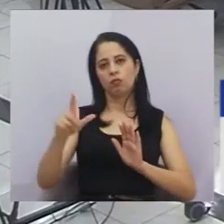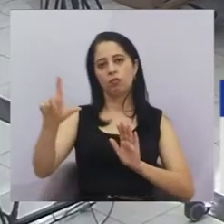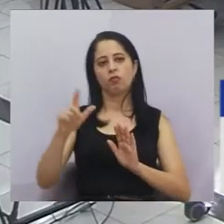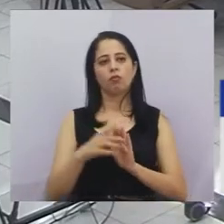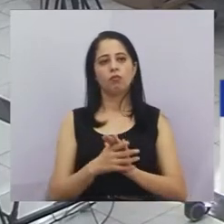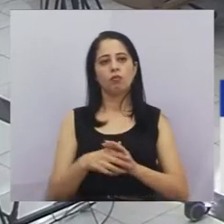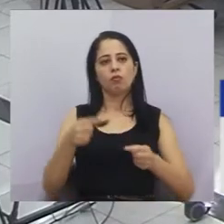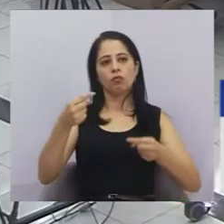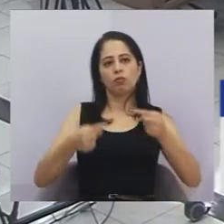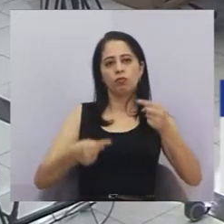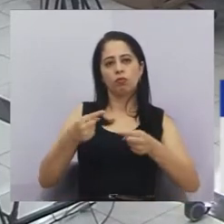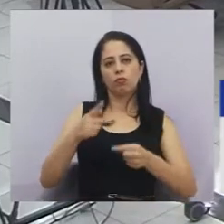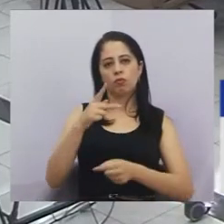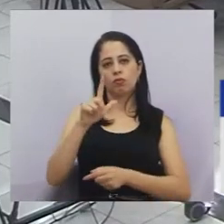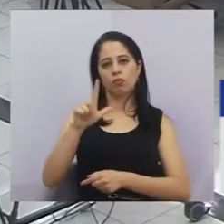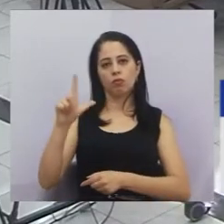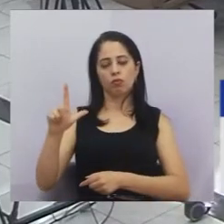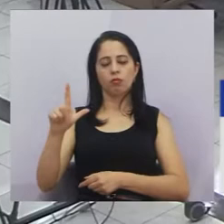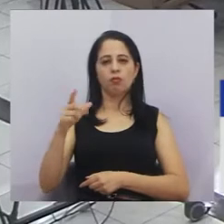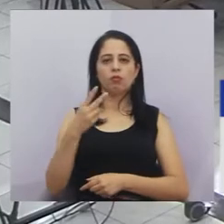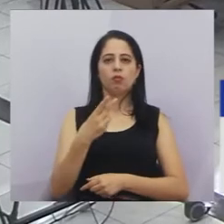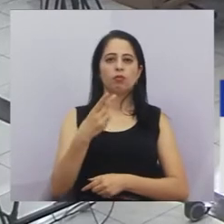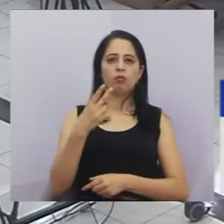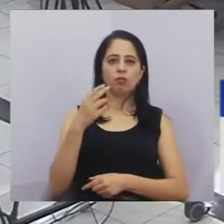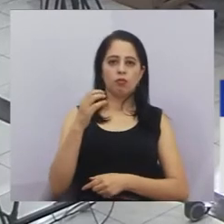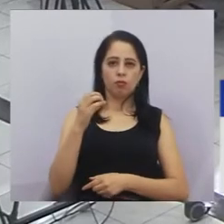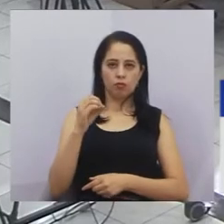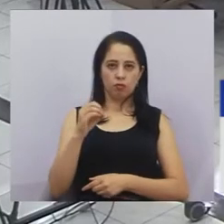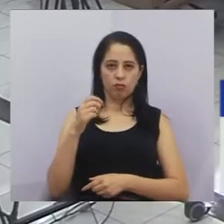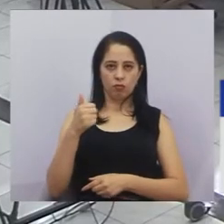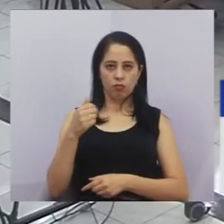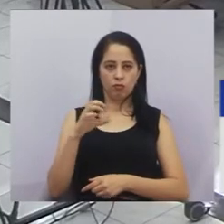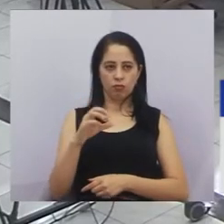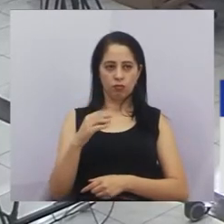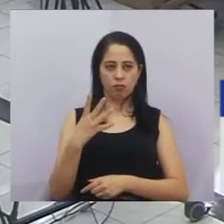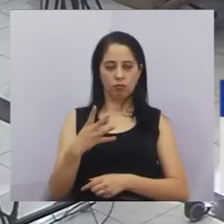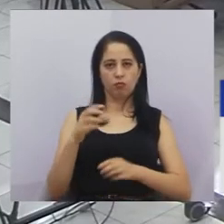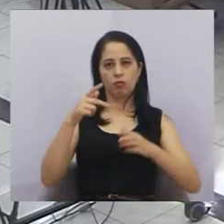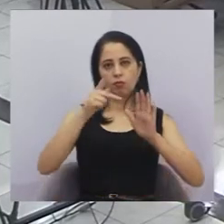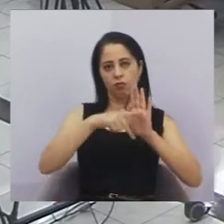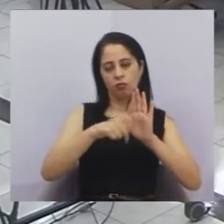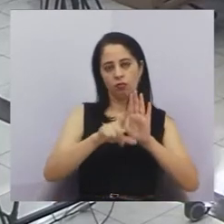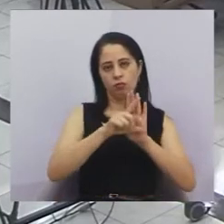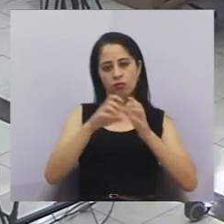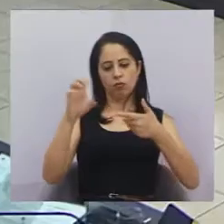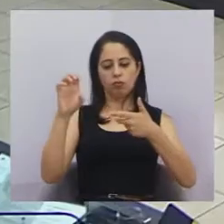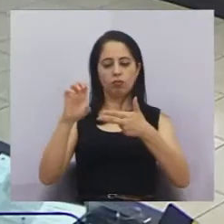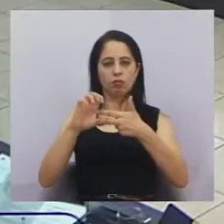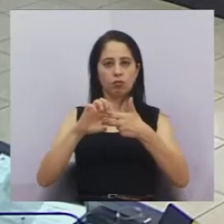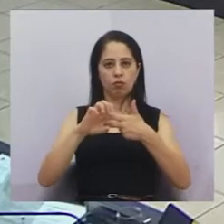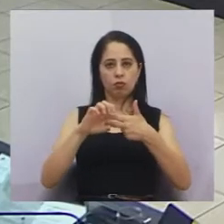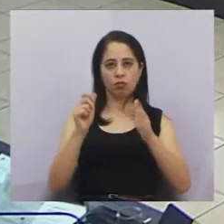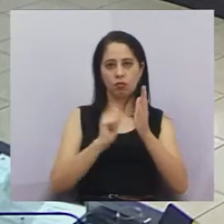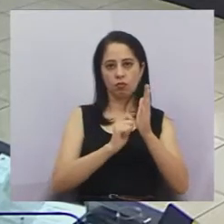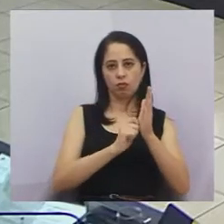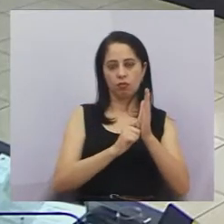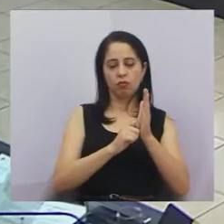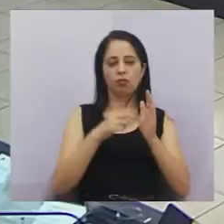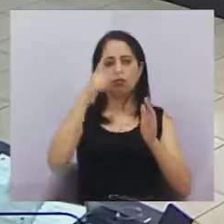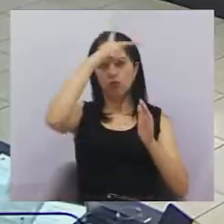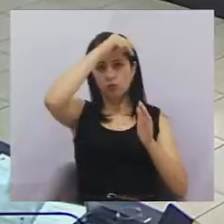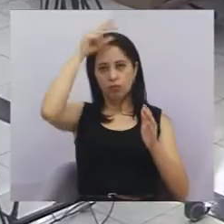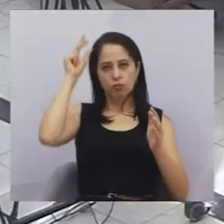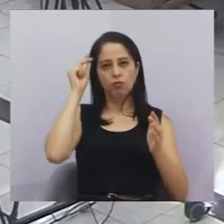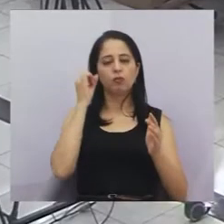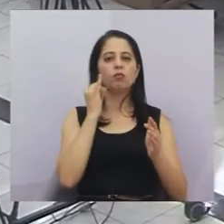Discussão única do PLE número 014/2021. Projeto de lei do Executivo. Autoria: Prefeito Municipal Isaías José